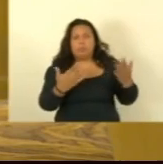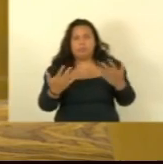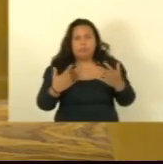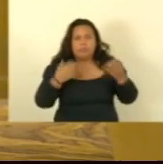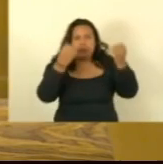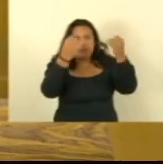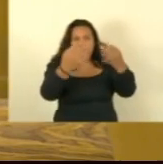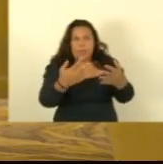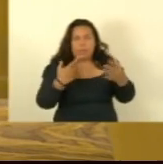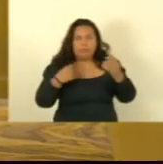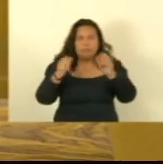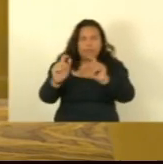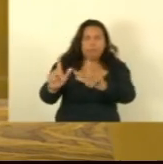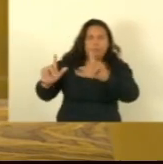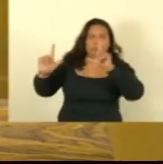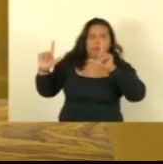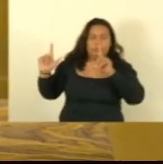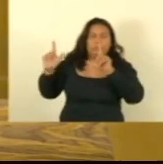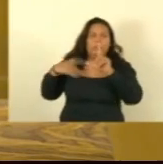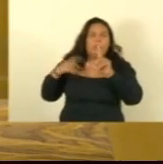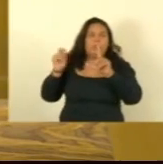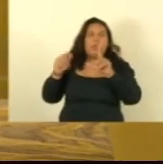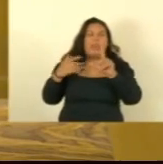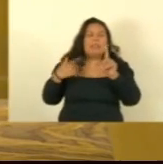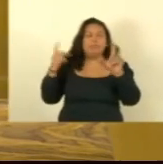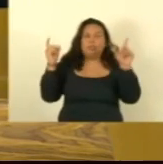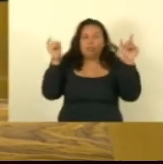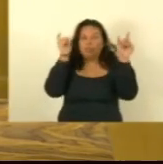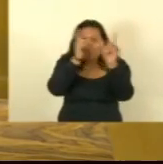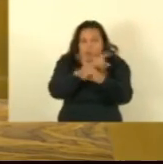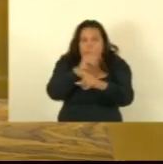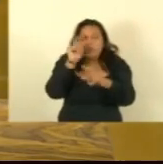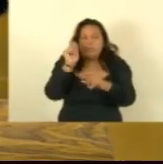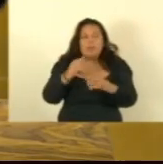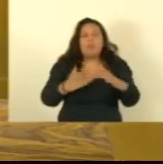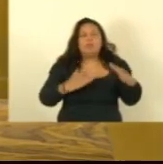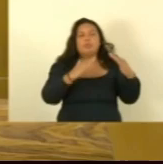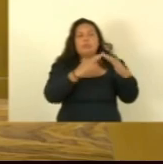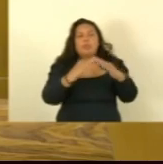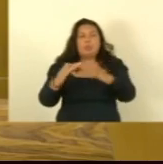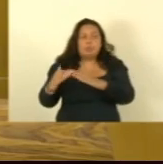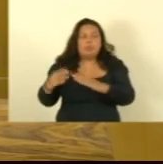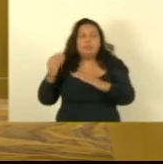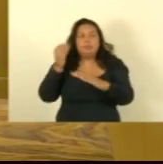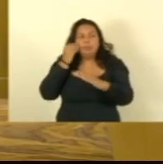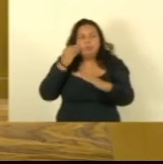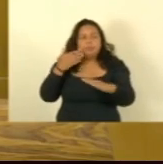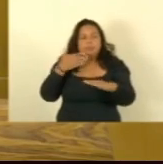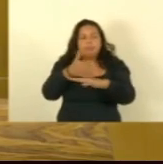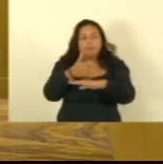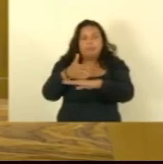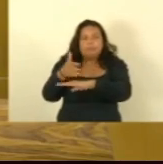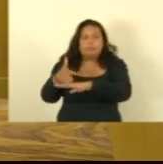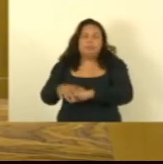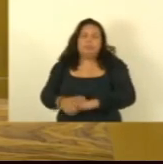no painel a dificuldade que os moradores vêm passando.